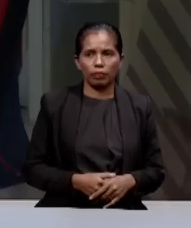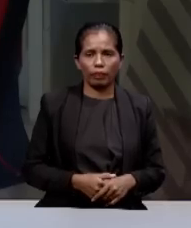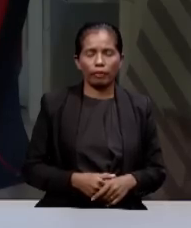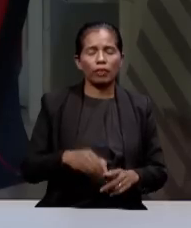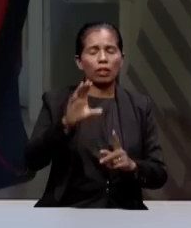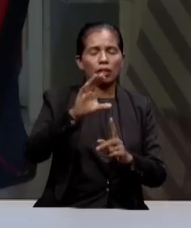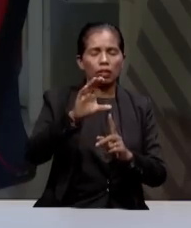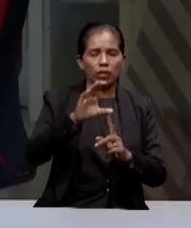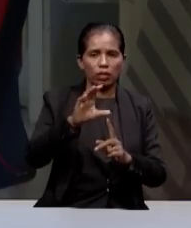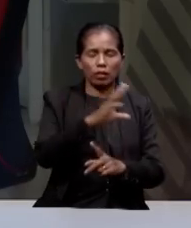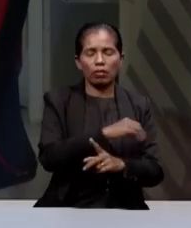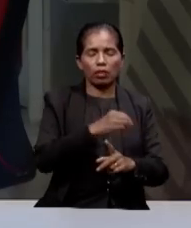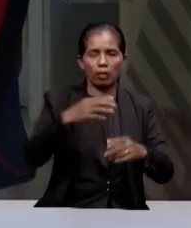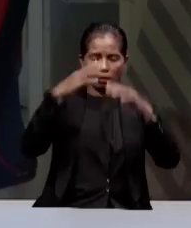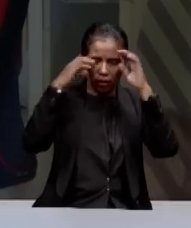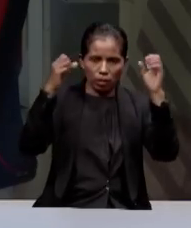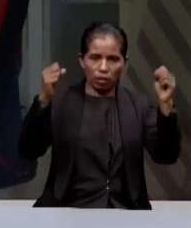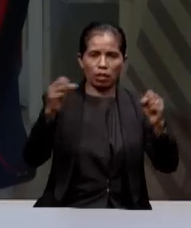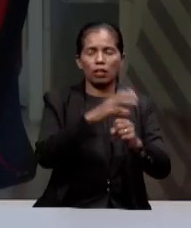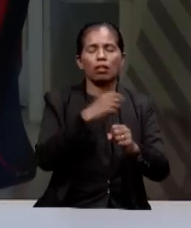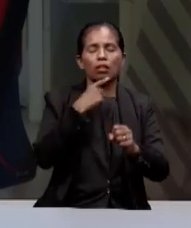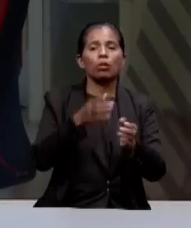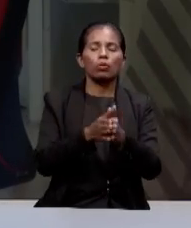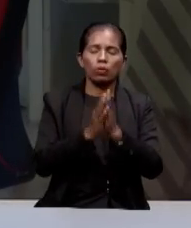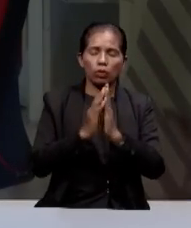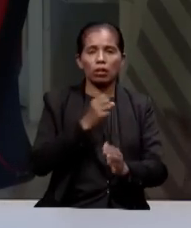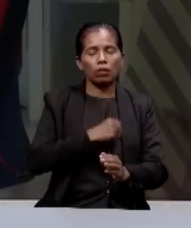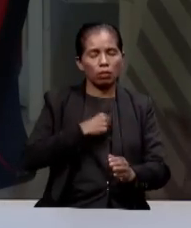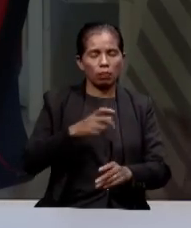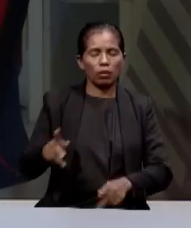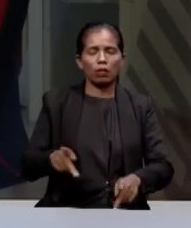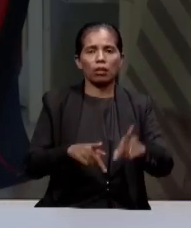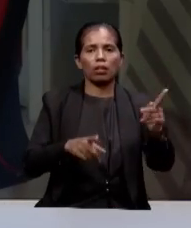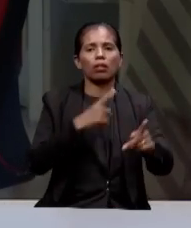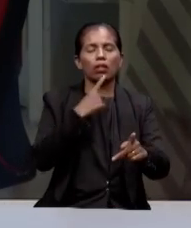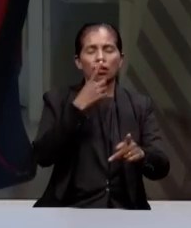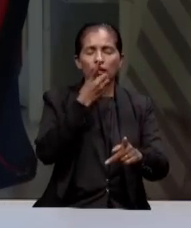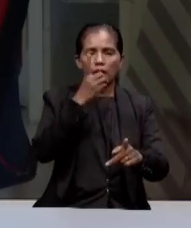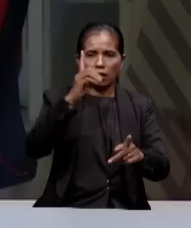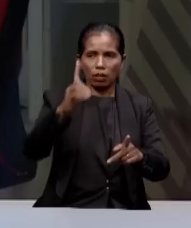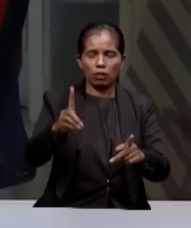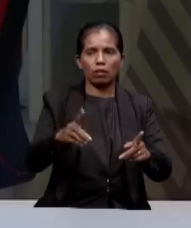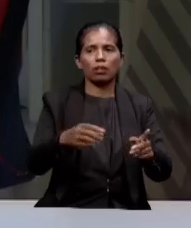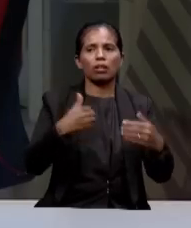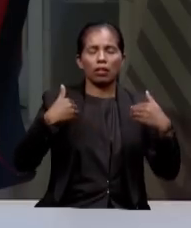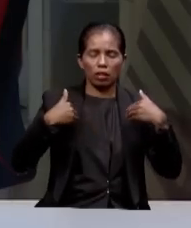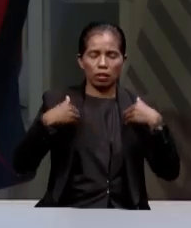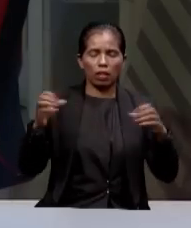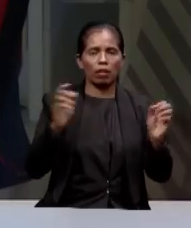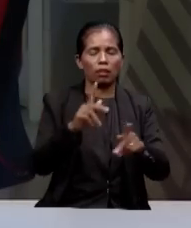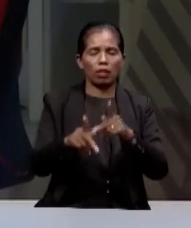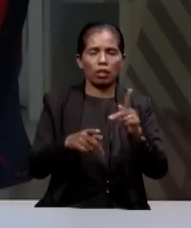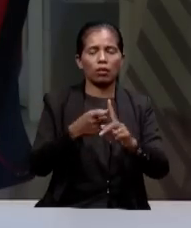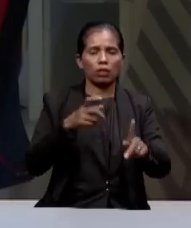Chefe Casa Militar Interino Presidência República Russo desculpa ba público ligado ao ninia declaração nebe ramoço lamentação